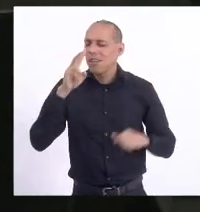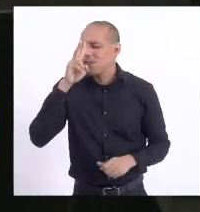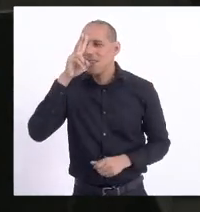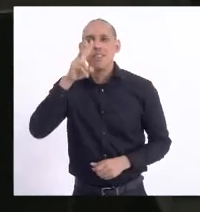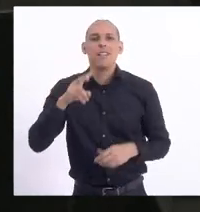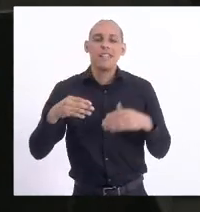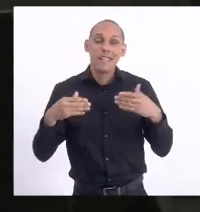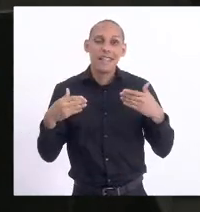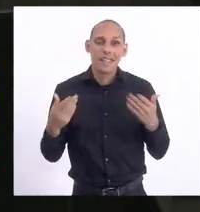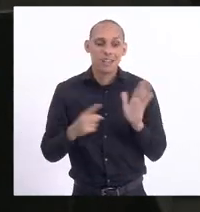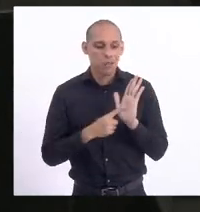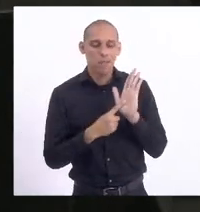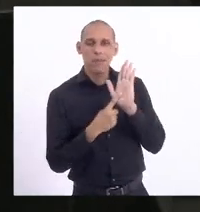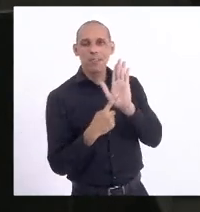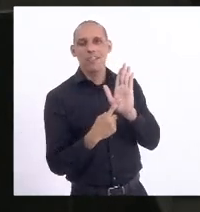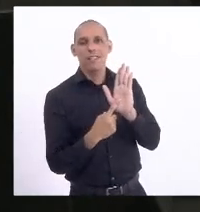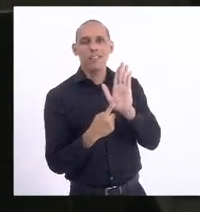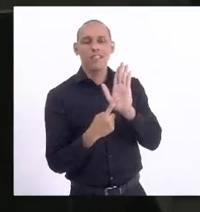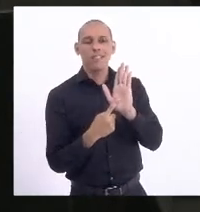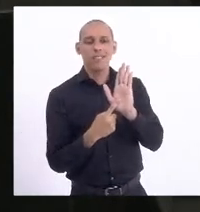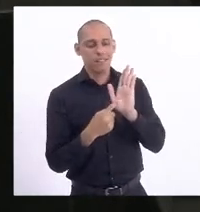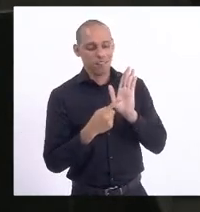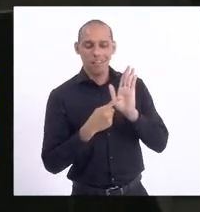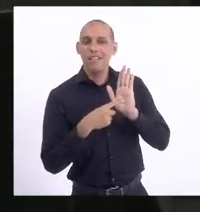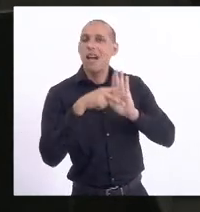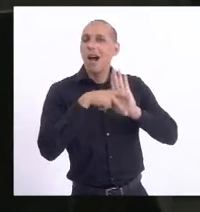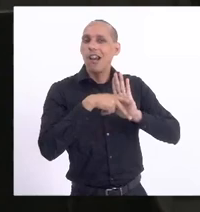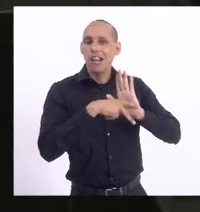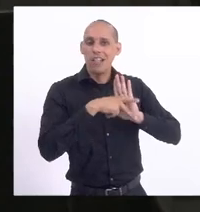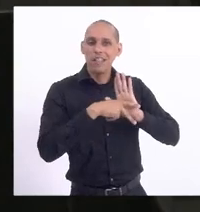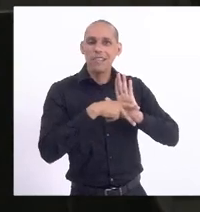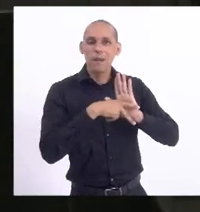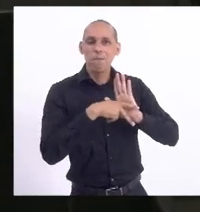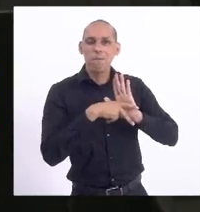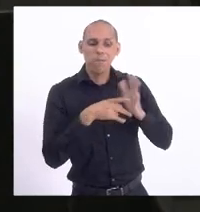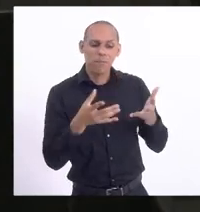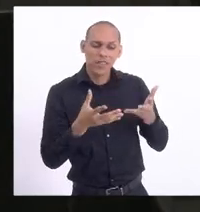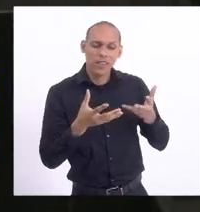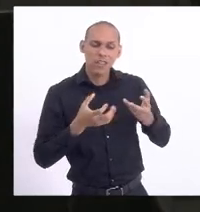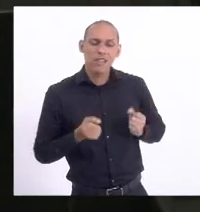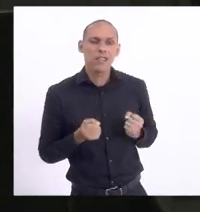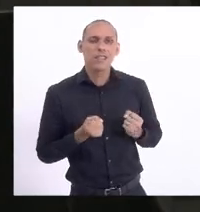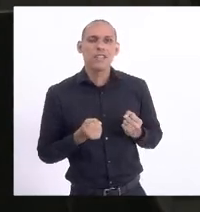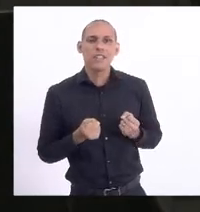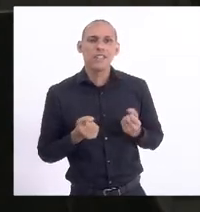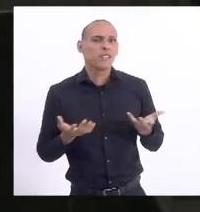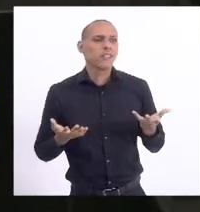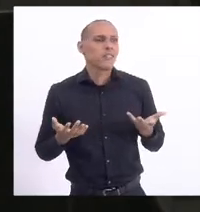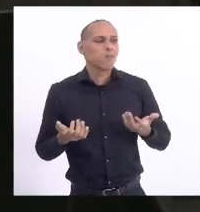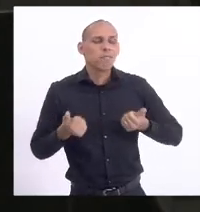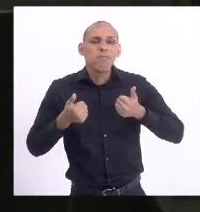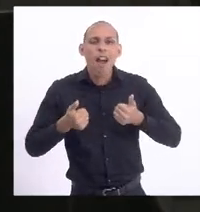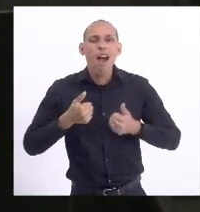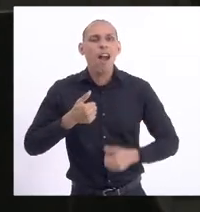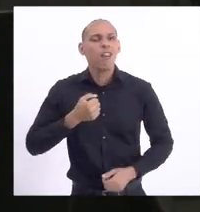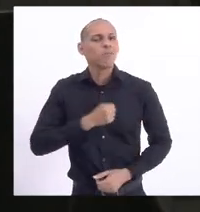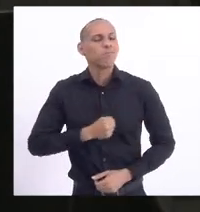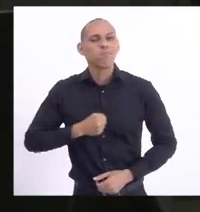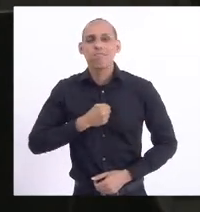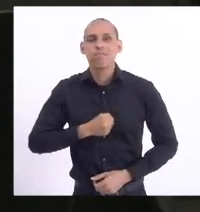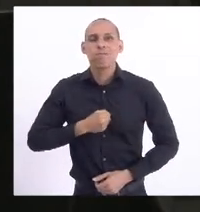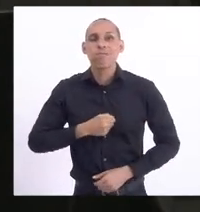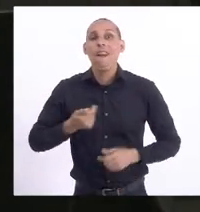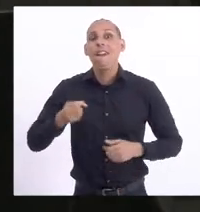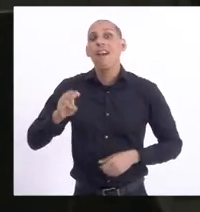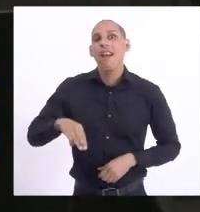forte. Então, ao apresentarmos esse projeto, ele foi recebido com bastante satisfação pela comunidade